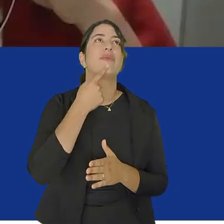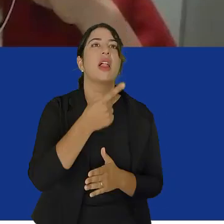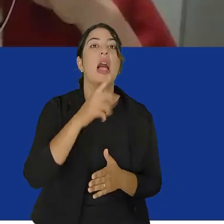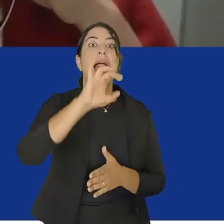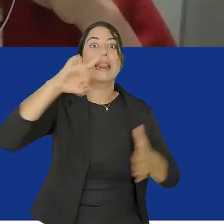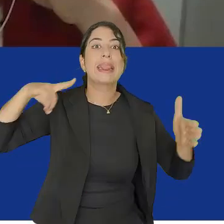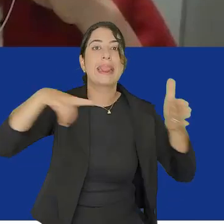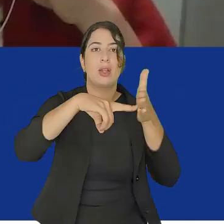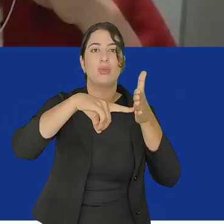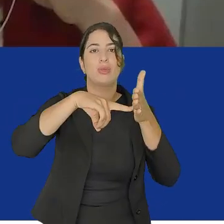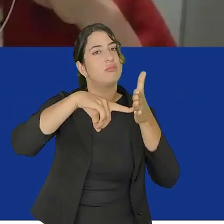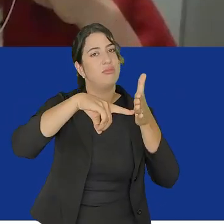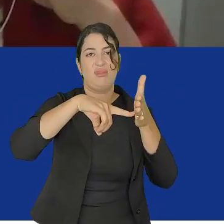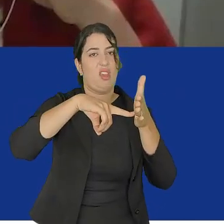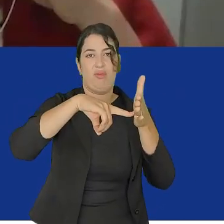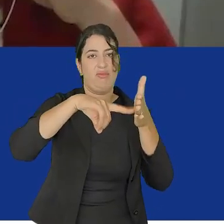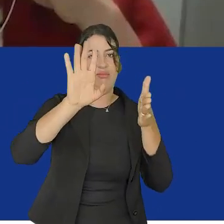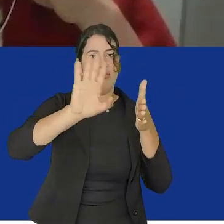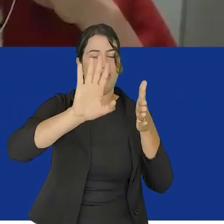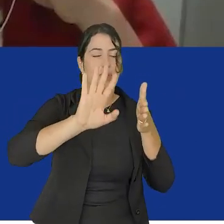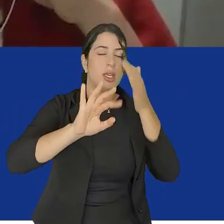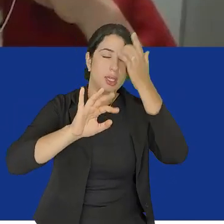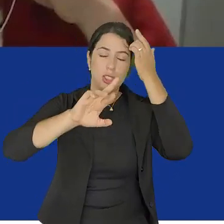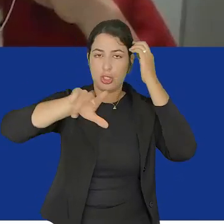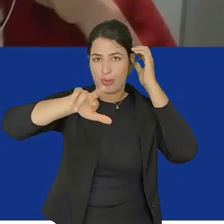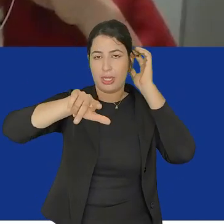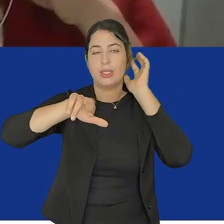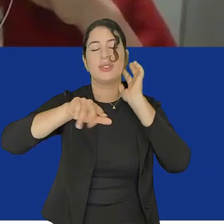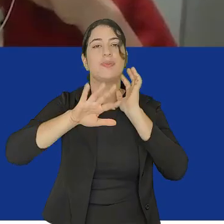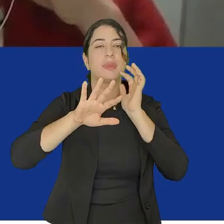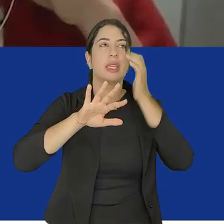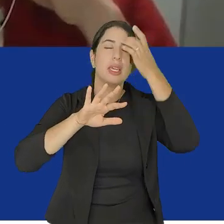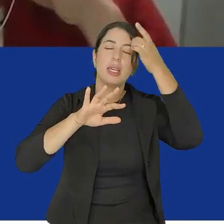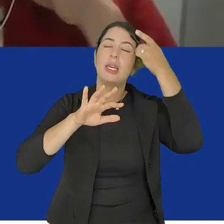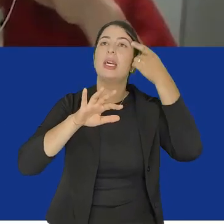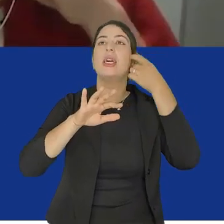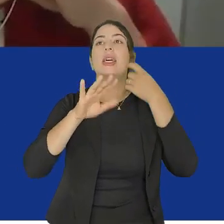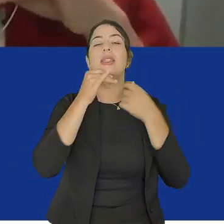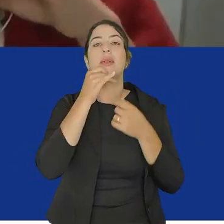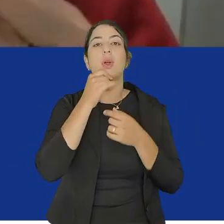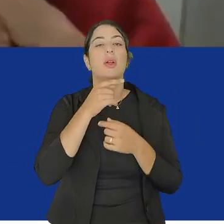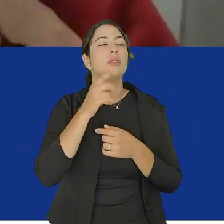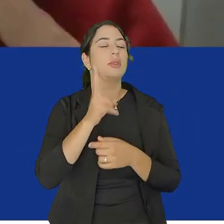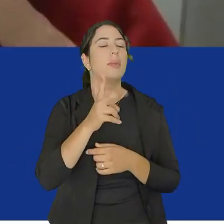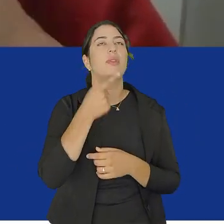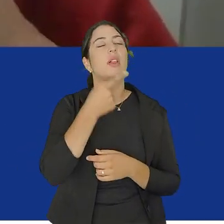nos empurra diretamente para um canal que é denuncia, se